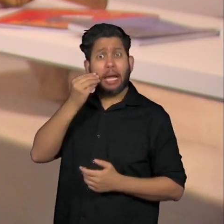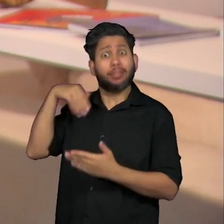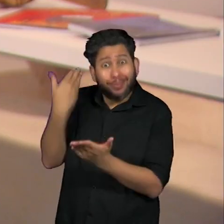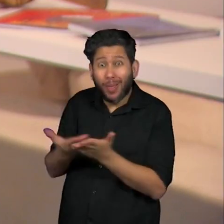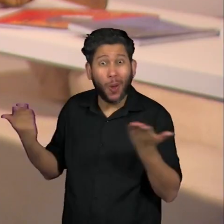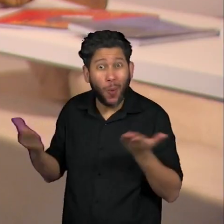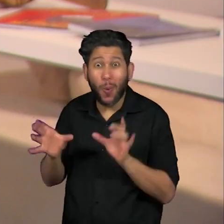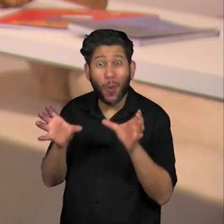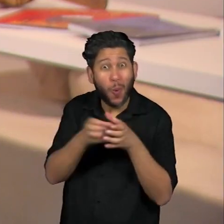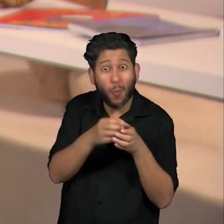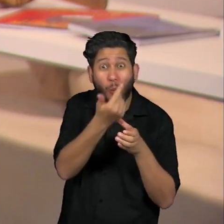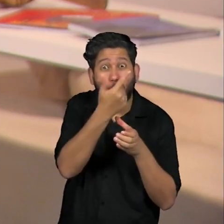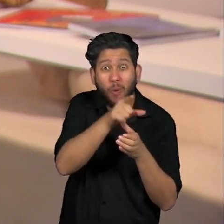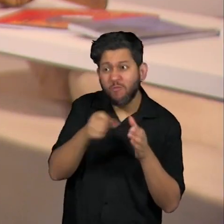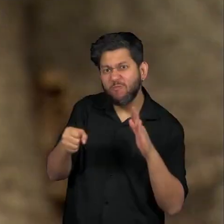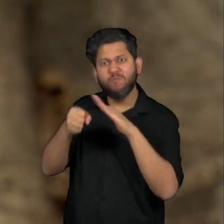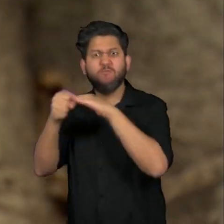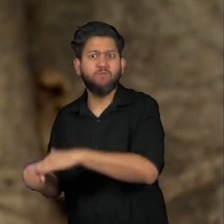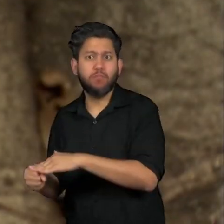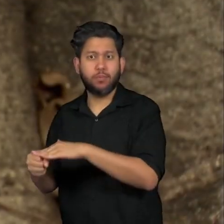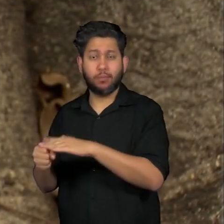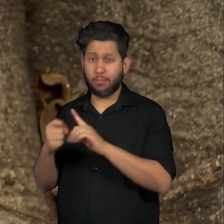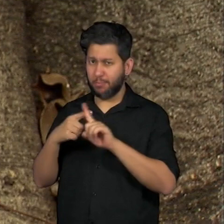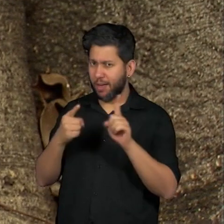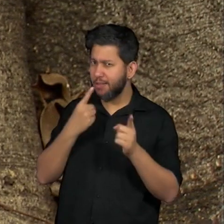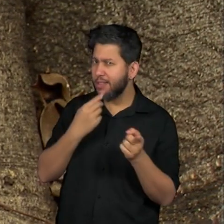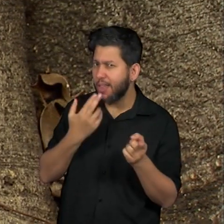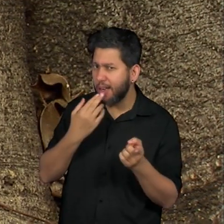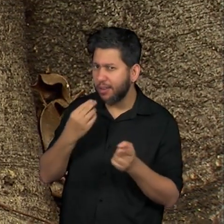até hoje, só que o nosso sangue é semente.